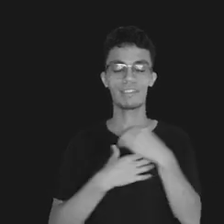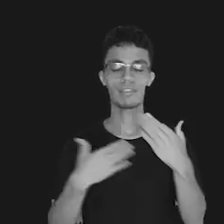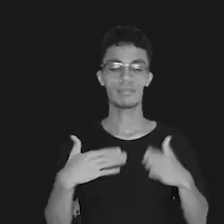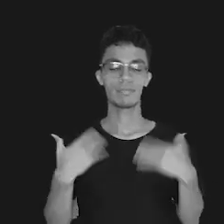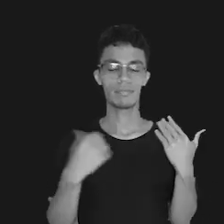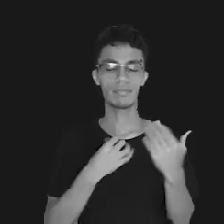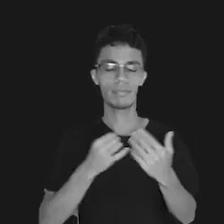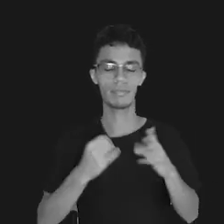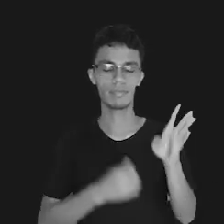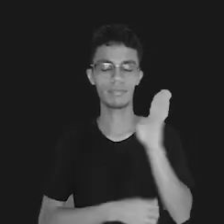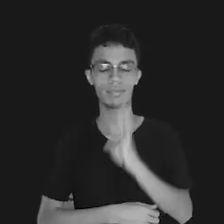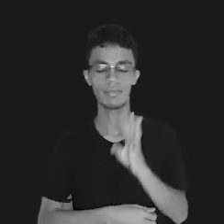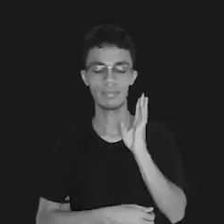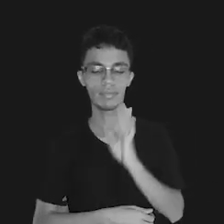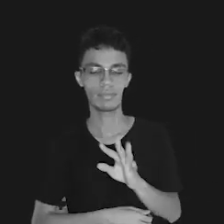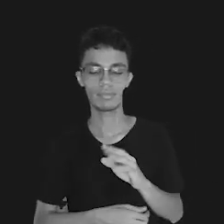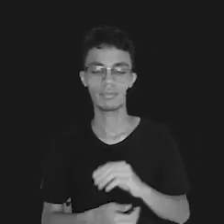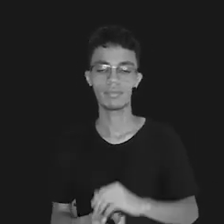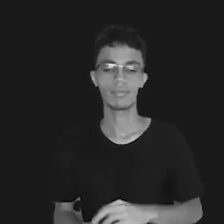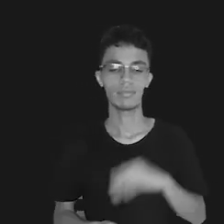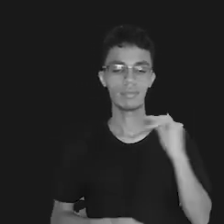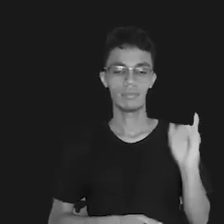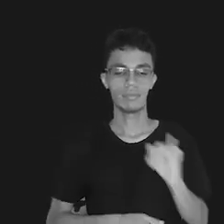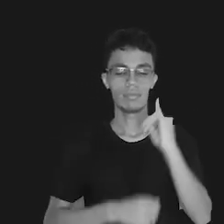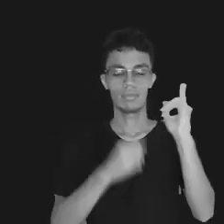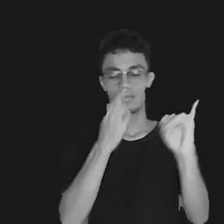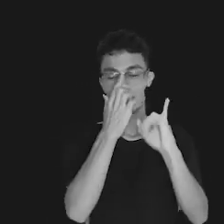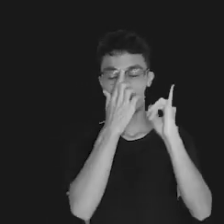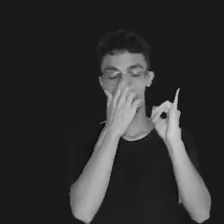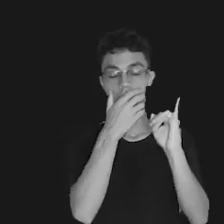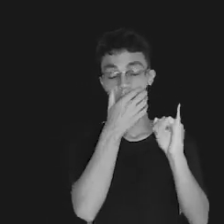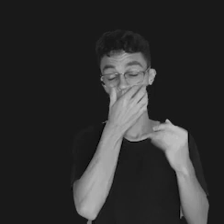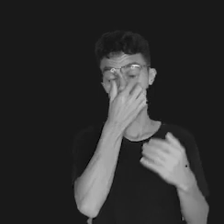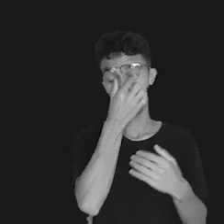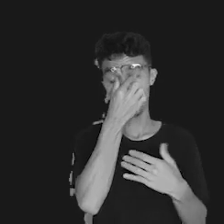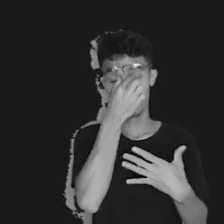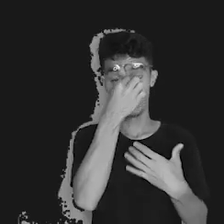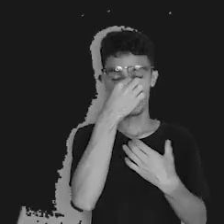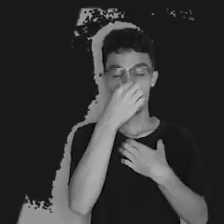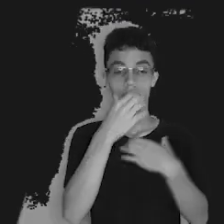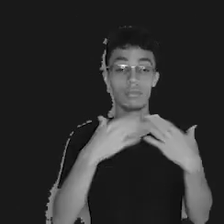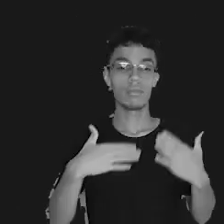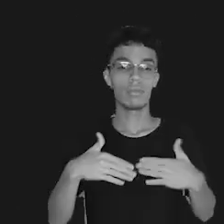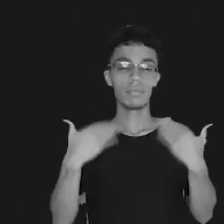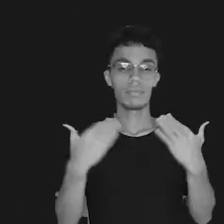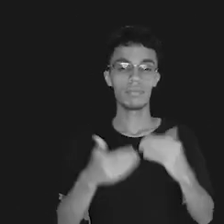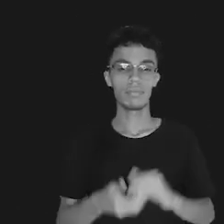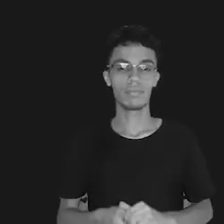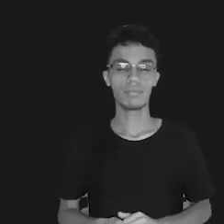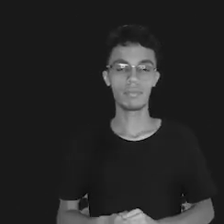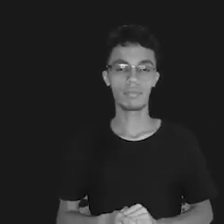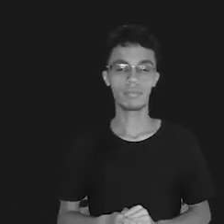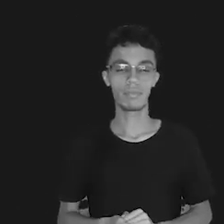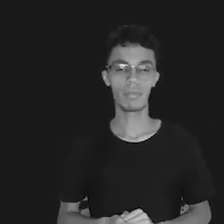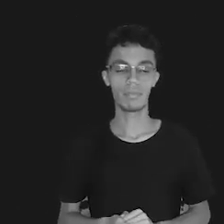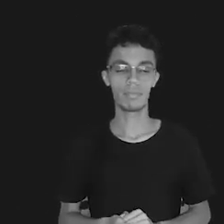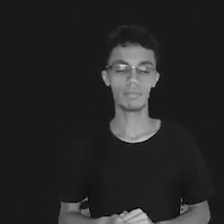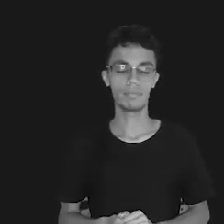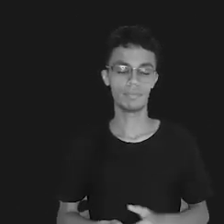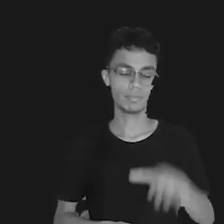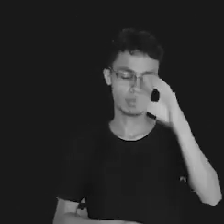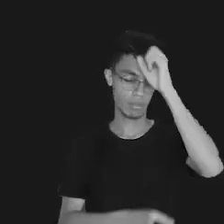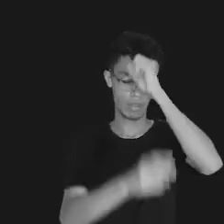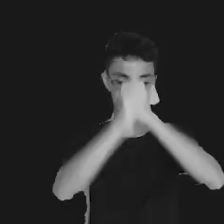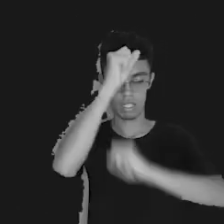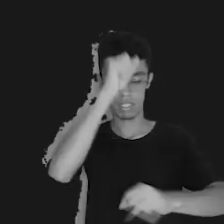muito, muito, muito legal. Muito rico, né? Então, para mim, está sendo uma surpresa agradabilíssima, assim. Estou aprendendo